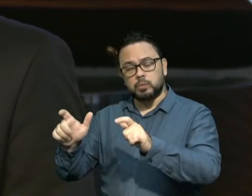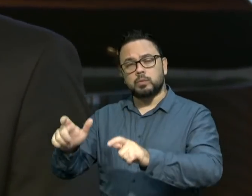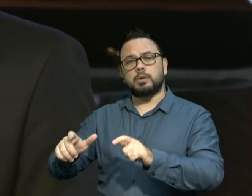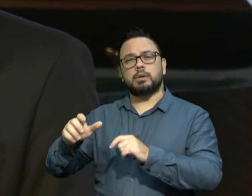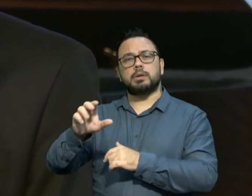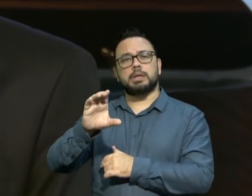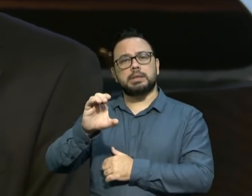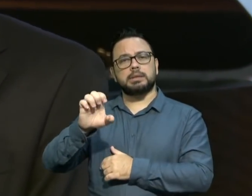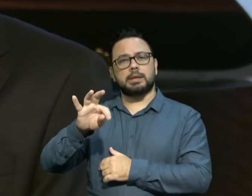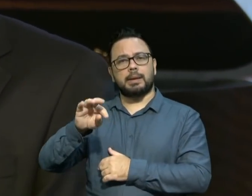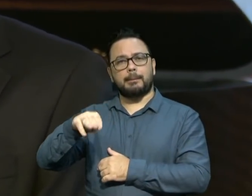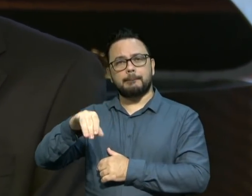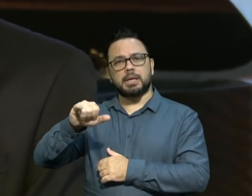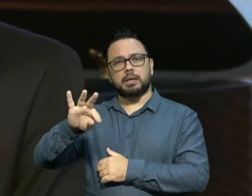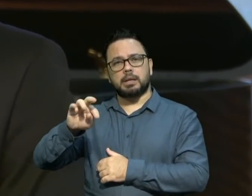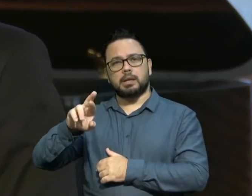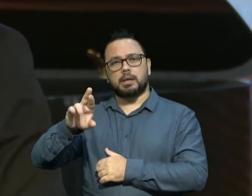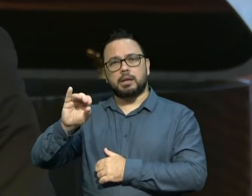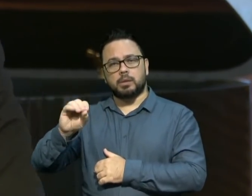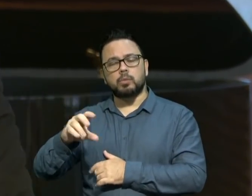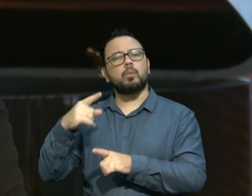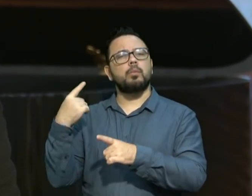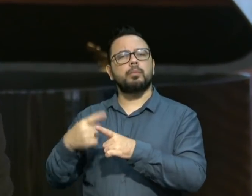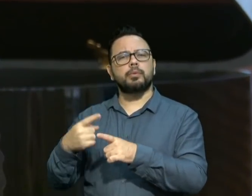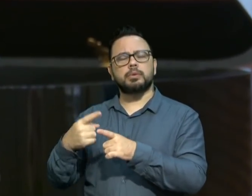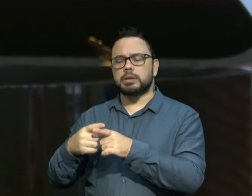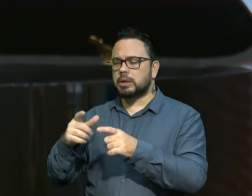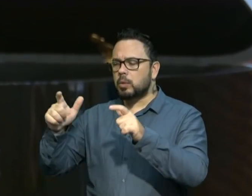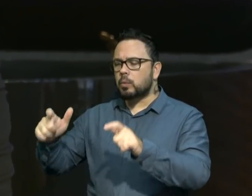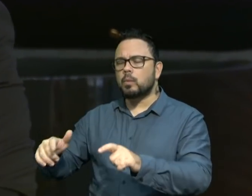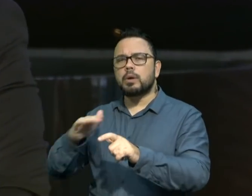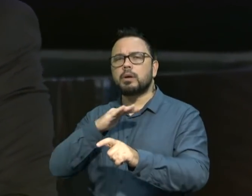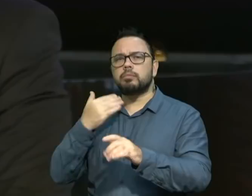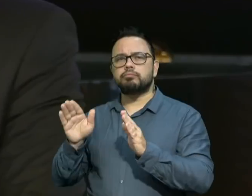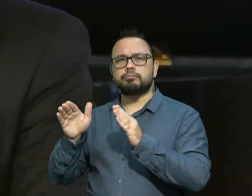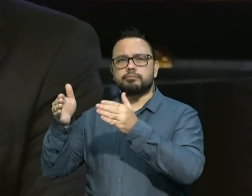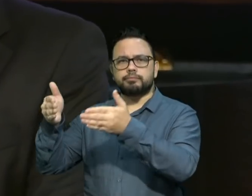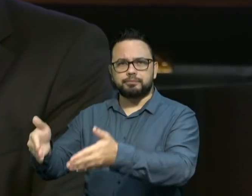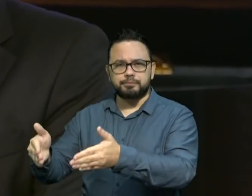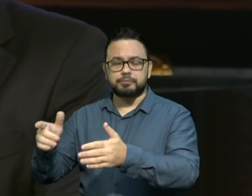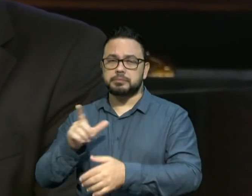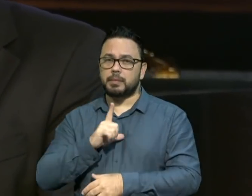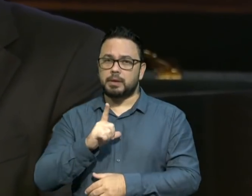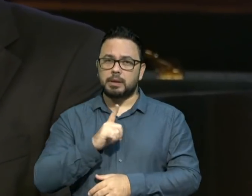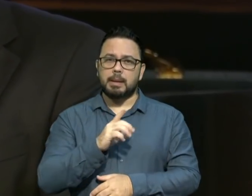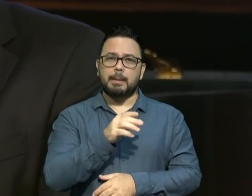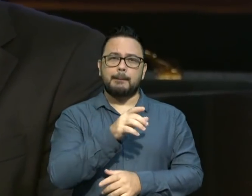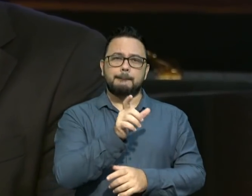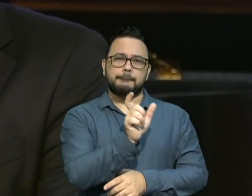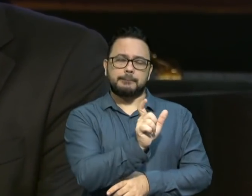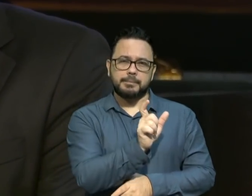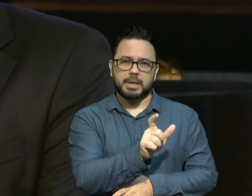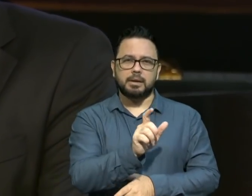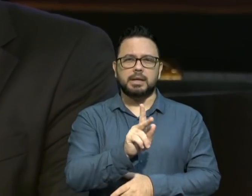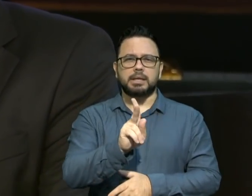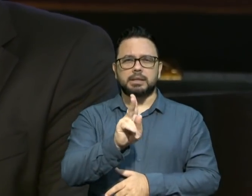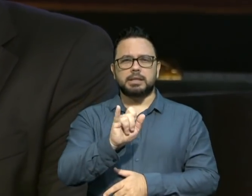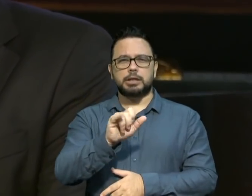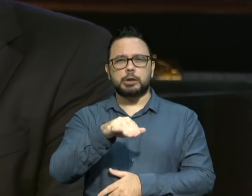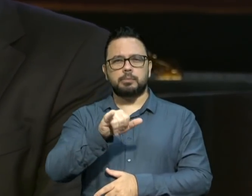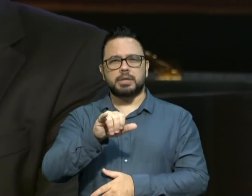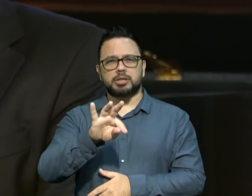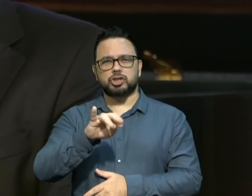cemitério por quê Porque a palavra Ki mitzion em grego